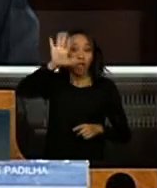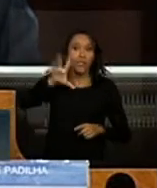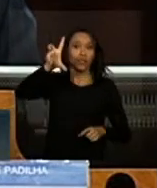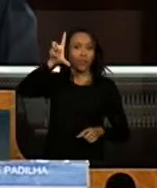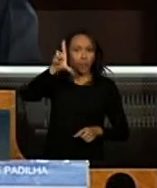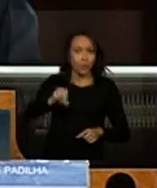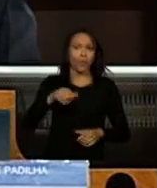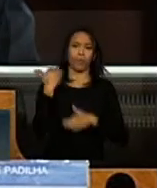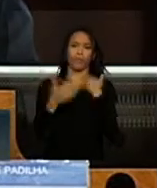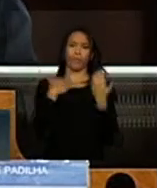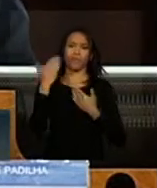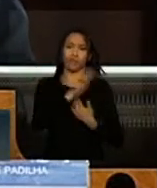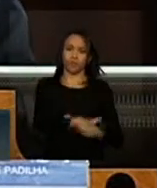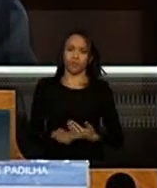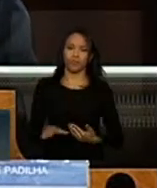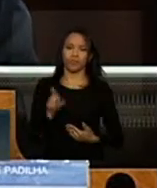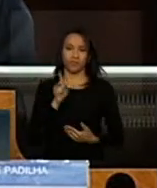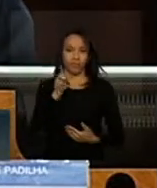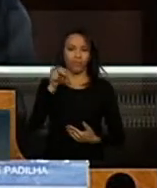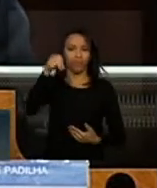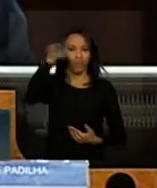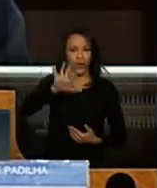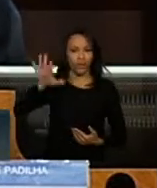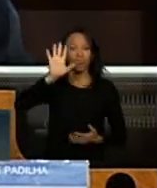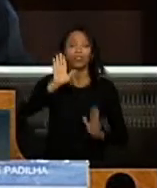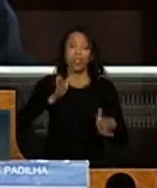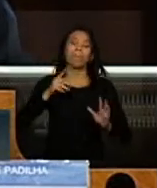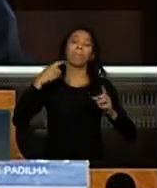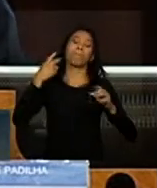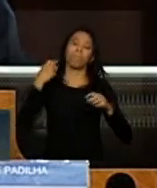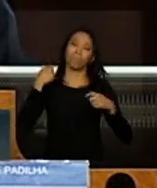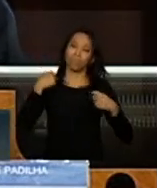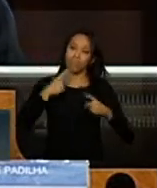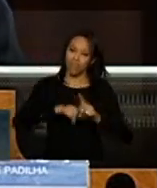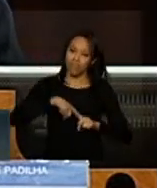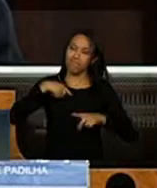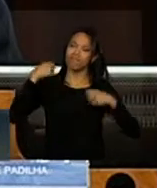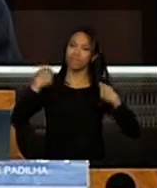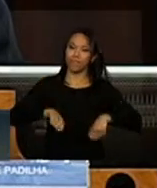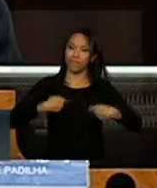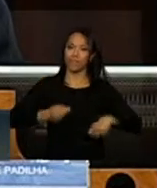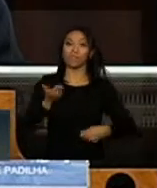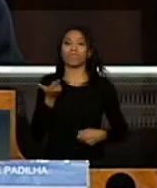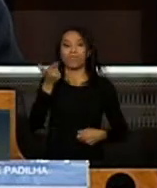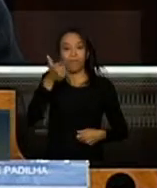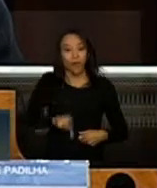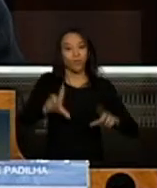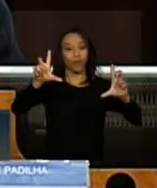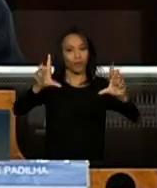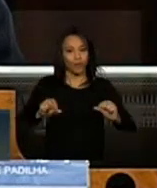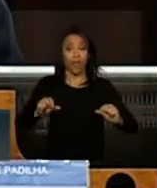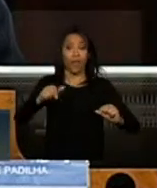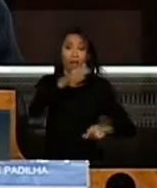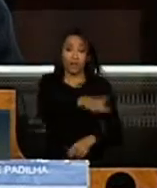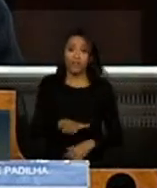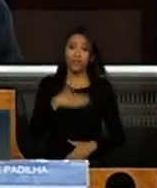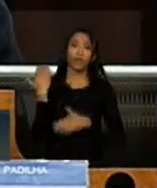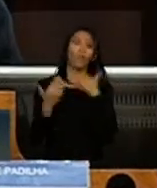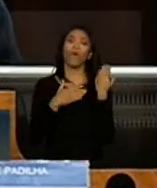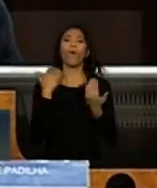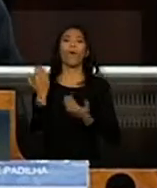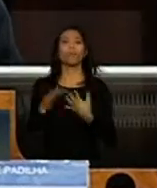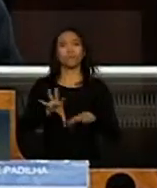a mortalidade infantil e mortalidade da infância, ainda precisa reduzir muito mais, As crianças morrem ainda de